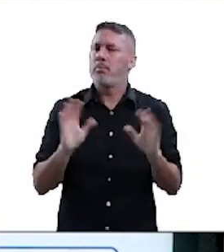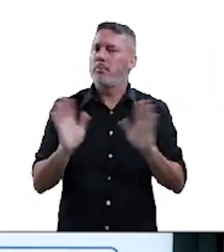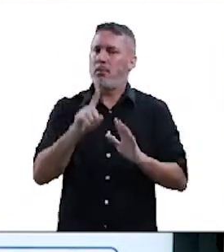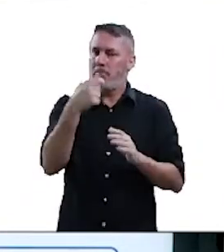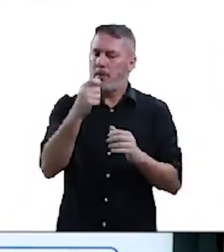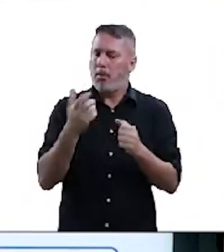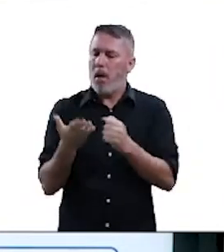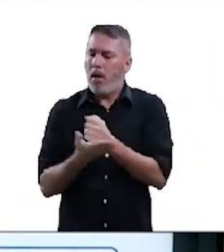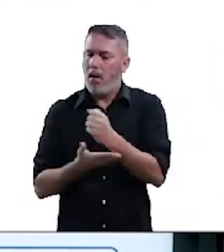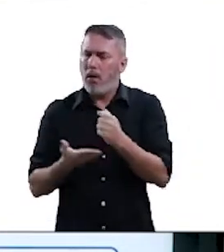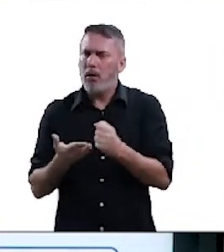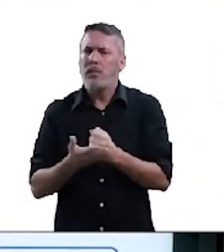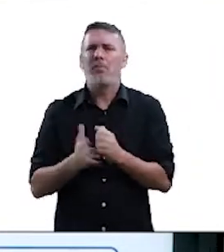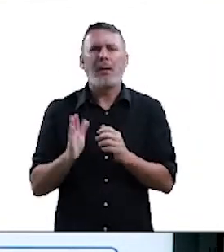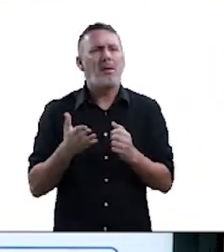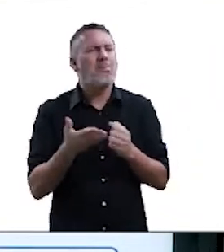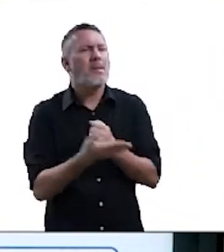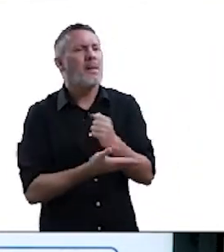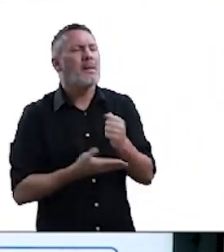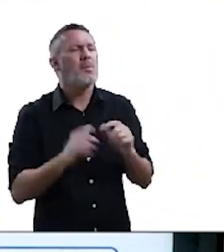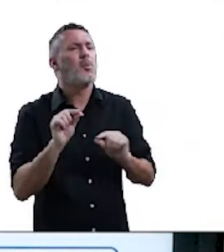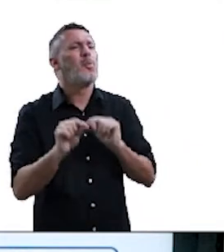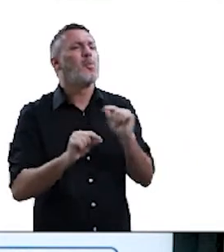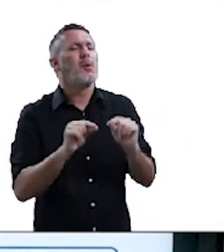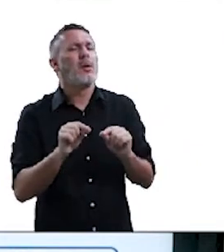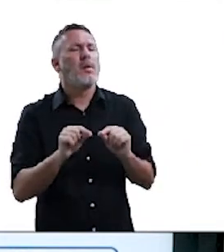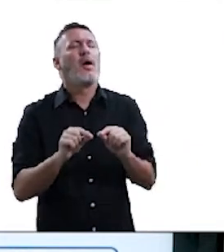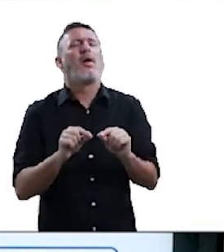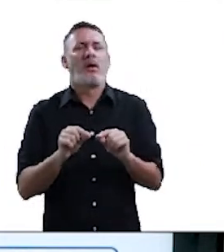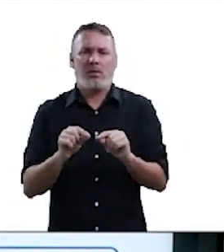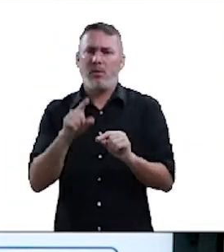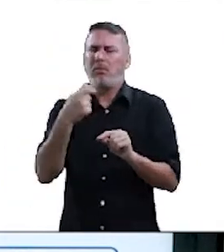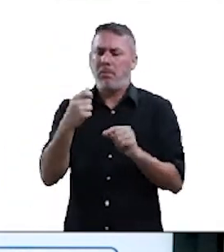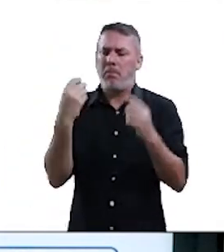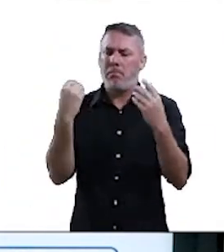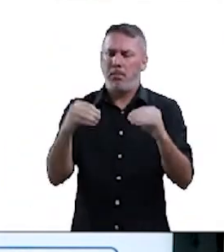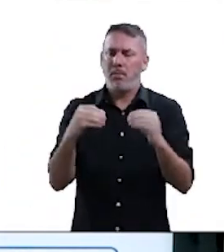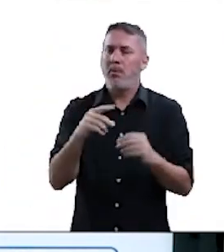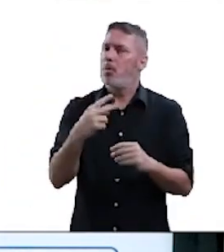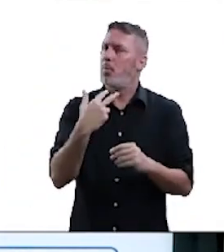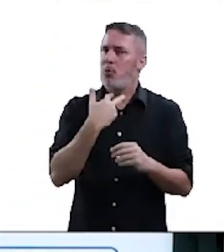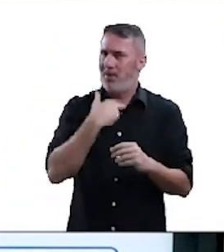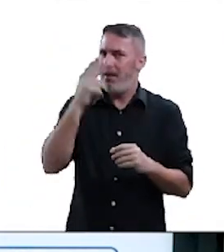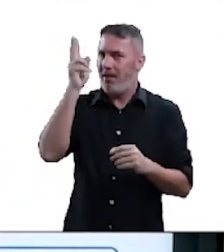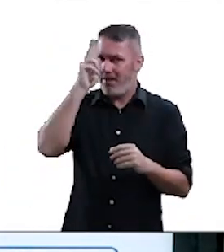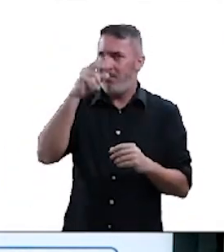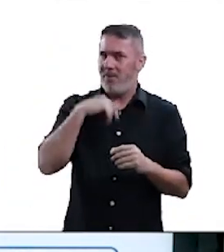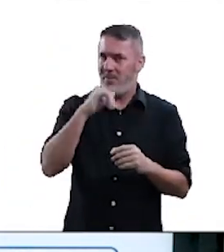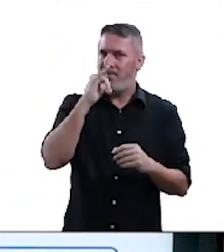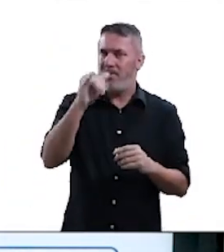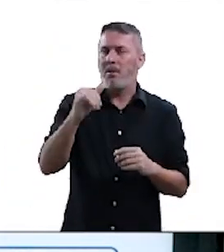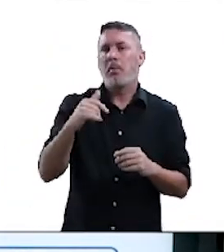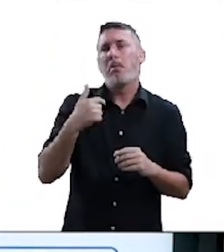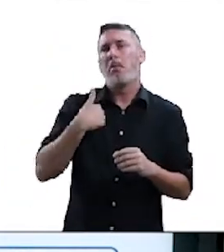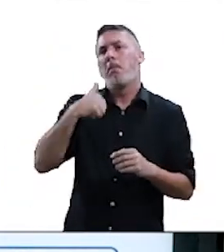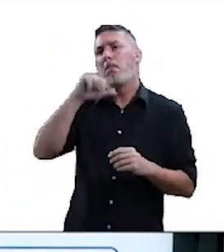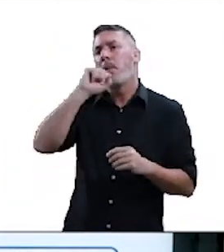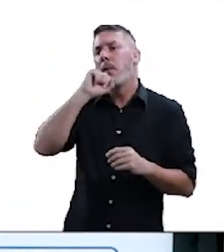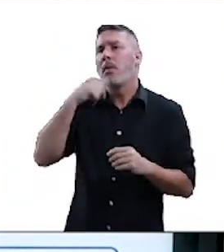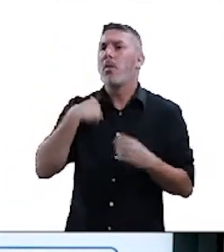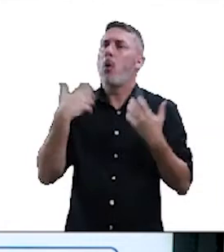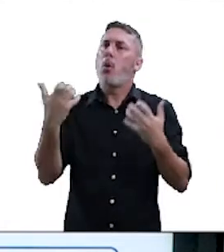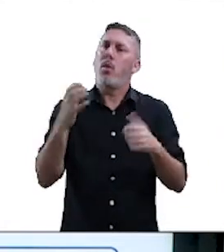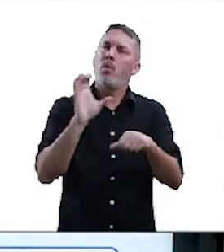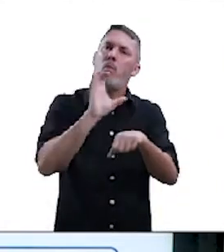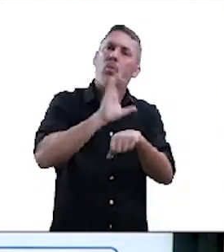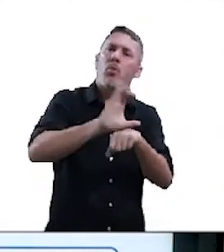Como assim, prof? Usar de embasamento. Eu não posso dizer, lembra aquele exemplo, eu não posso falar com minha mãe que eu preciso fazer um determinado